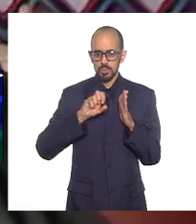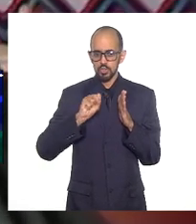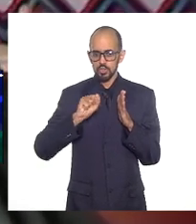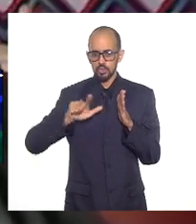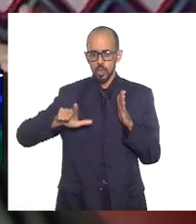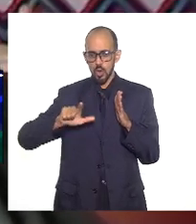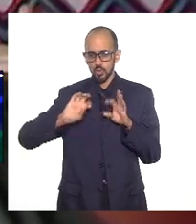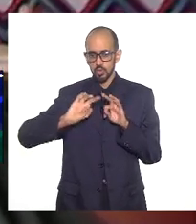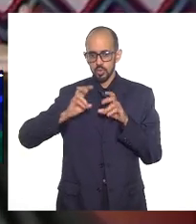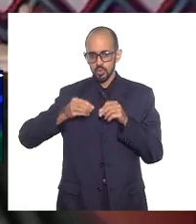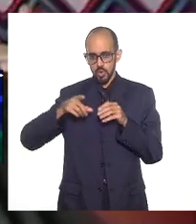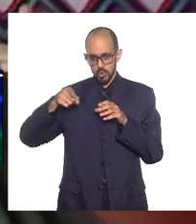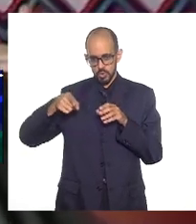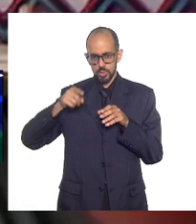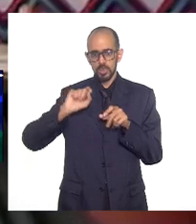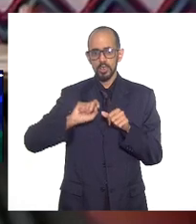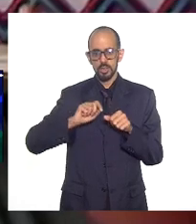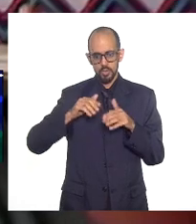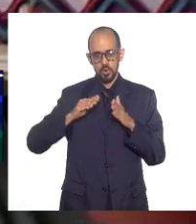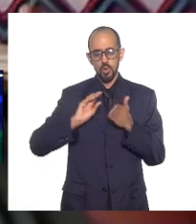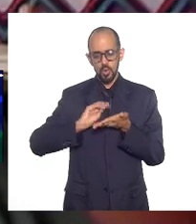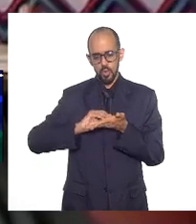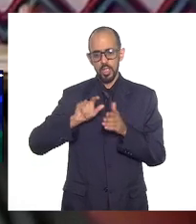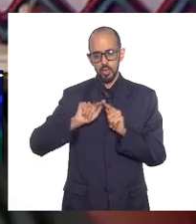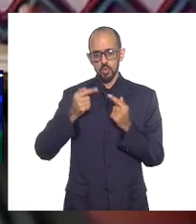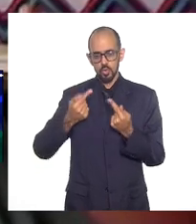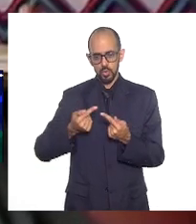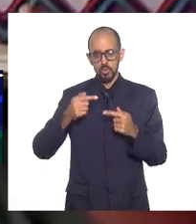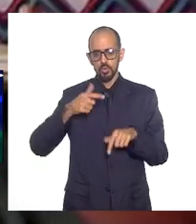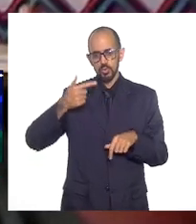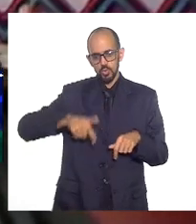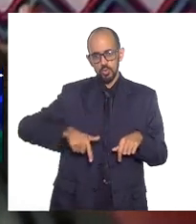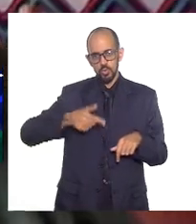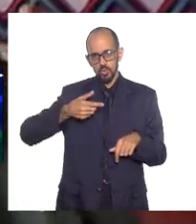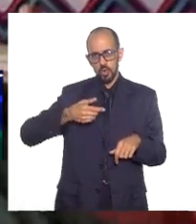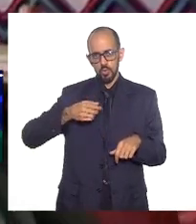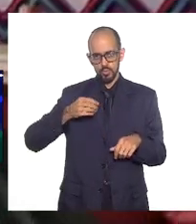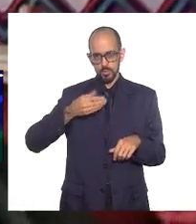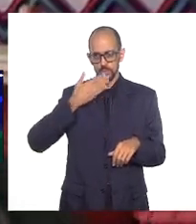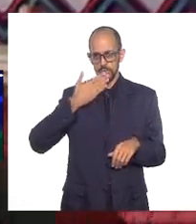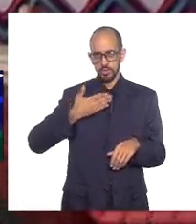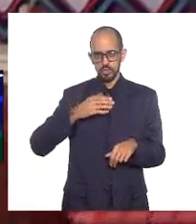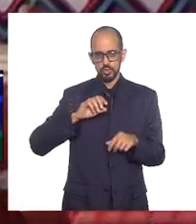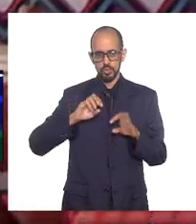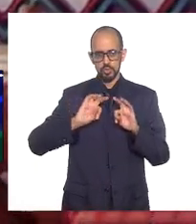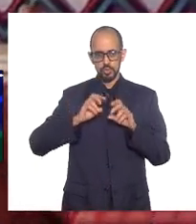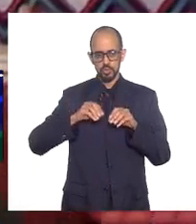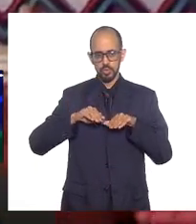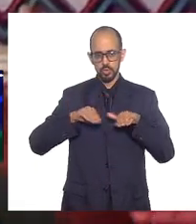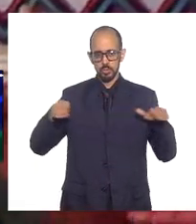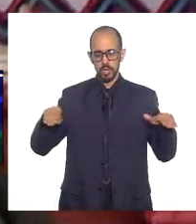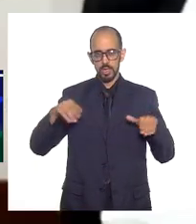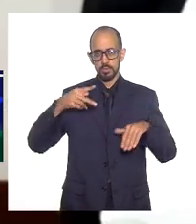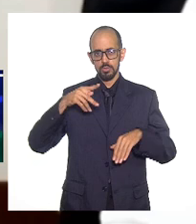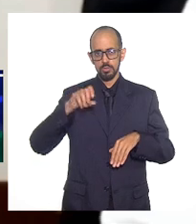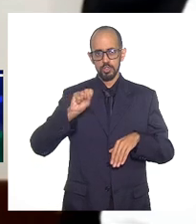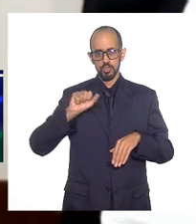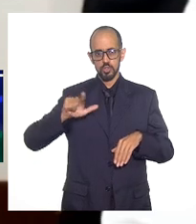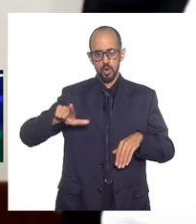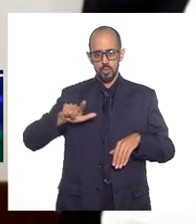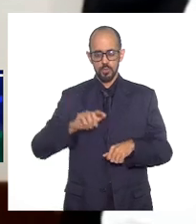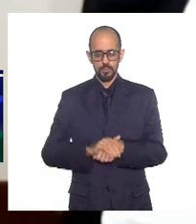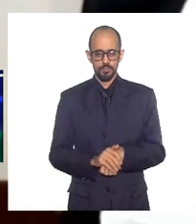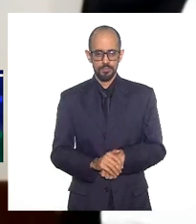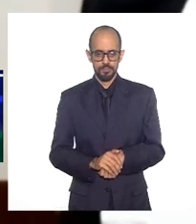foi registrado. Eu coloquei agora no grupo um novo pedido de inclusão da bancada do PSOL na coautoria. Deputado